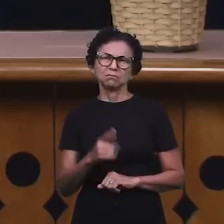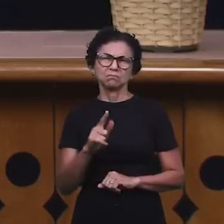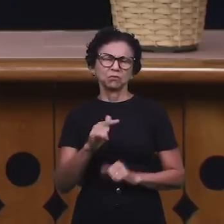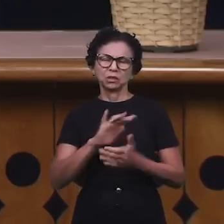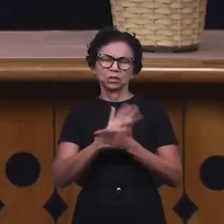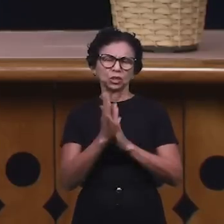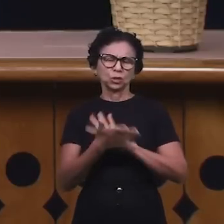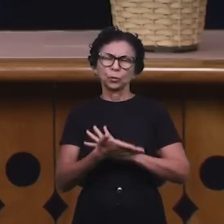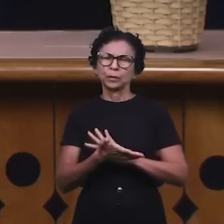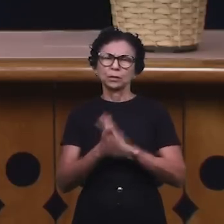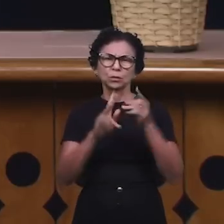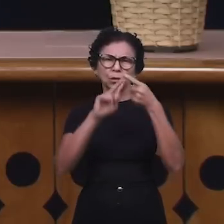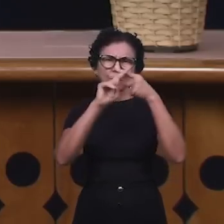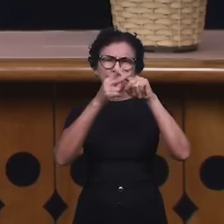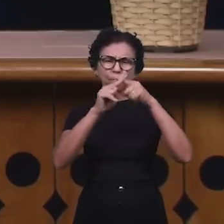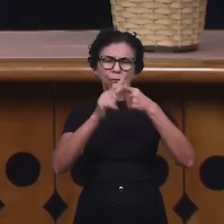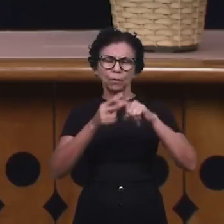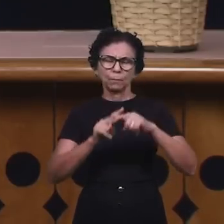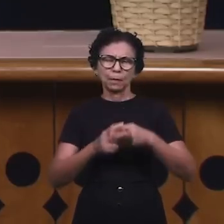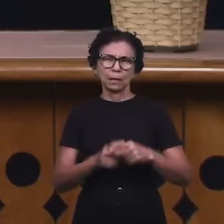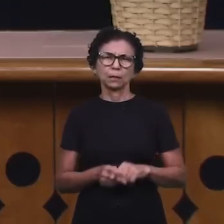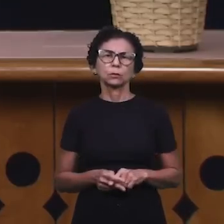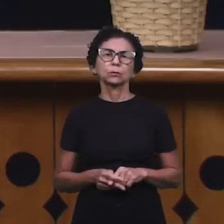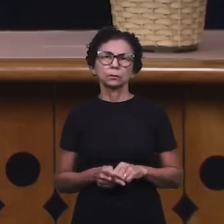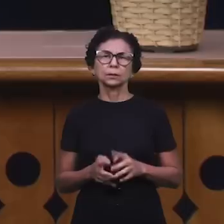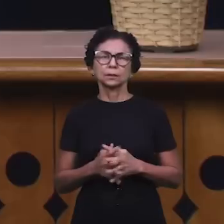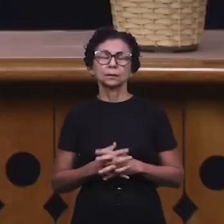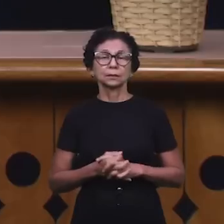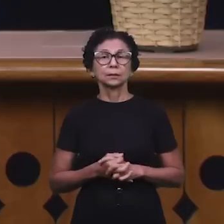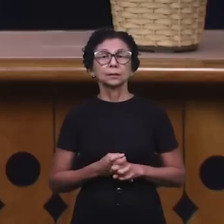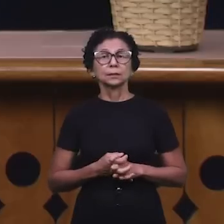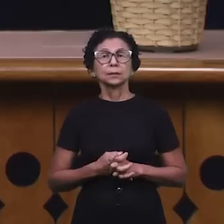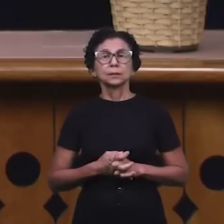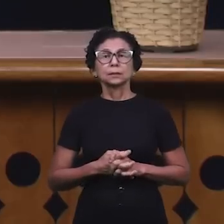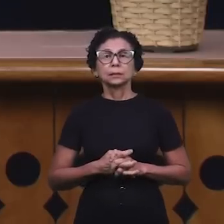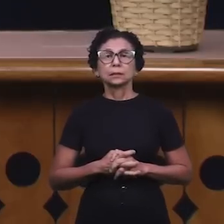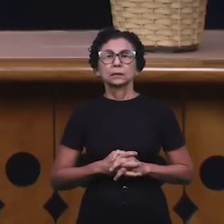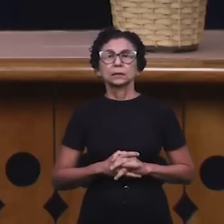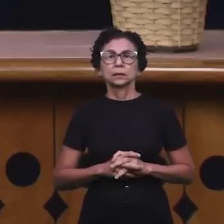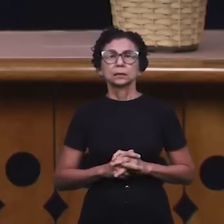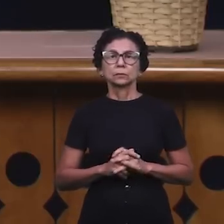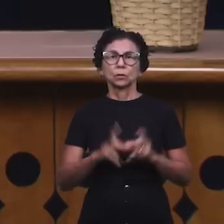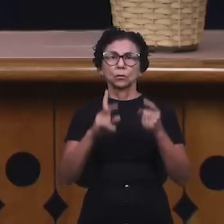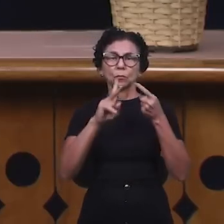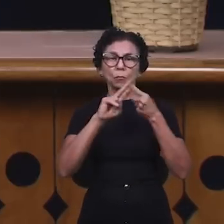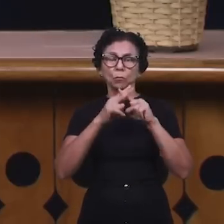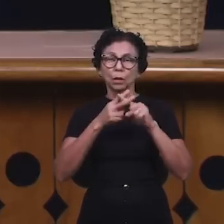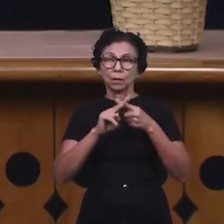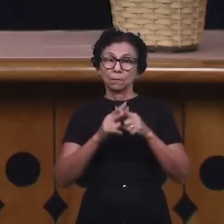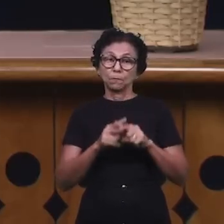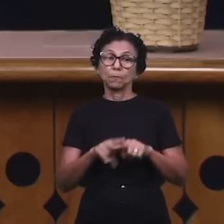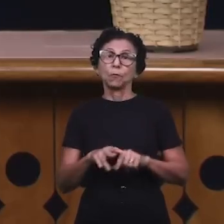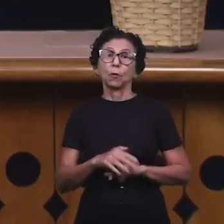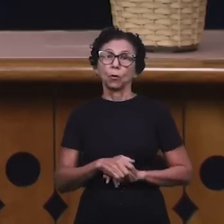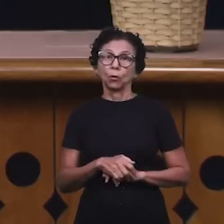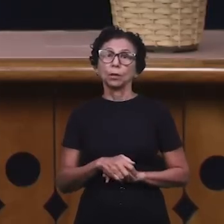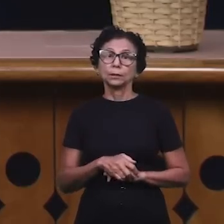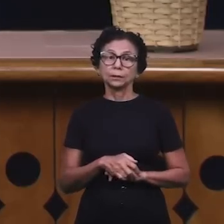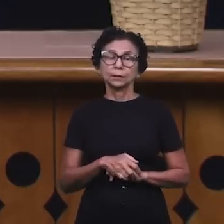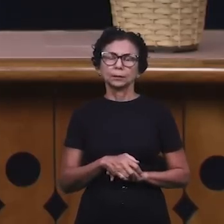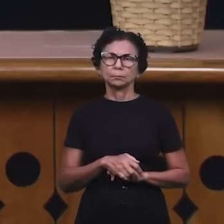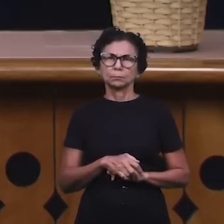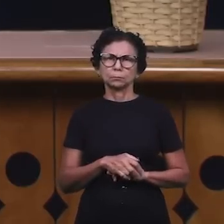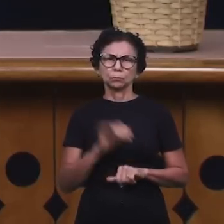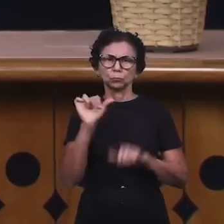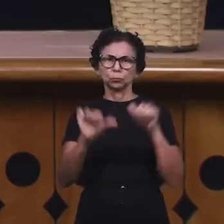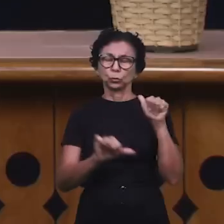Foi só reformado, mesmo que foi uma reforma muito profunda, até com a aceitação dos próprios judeus, não